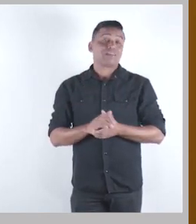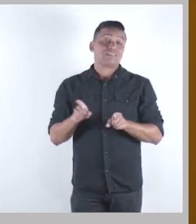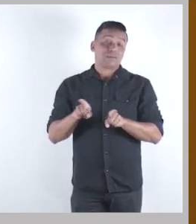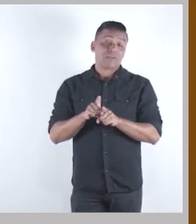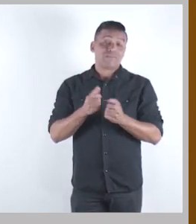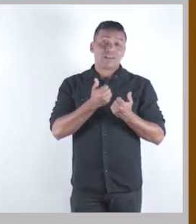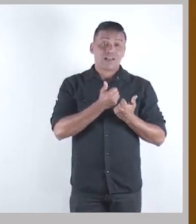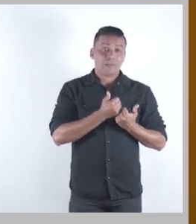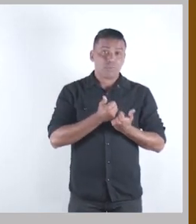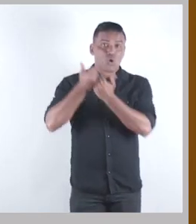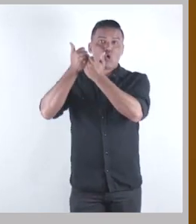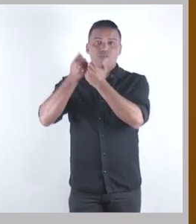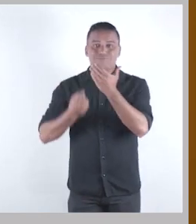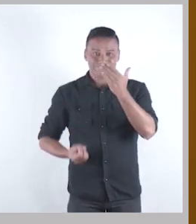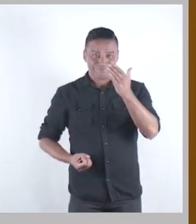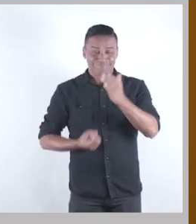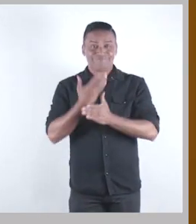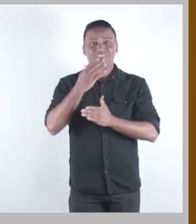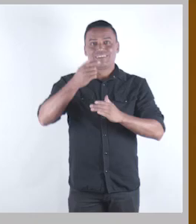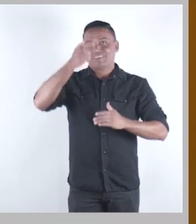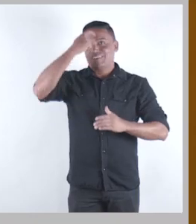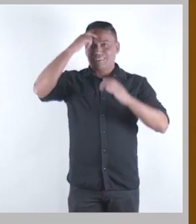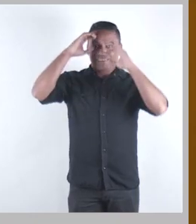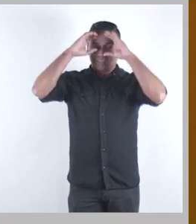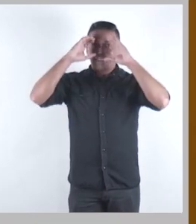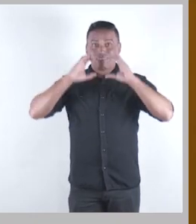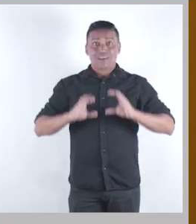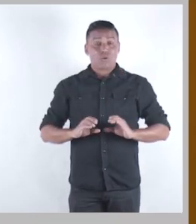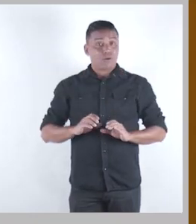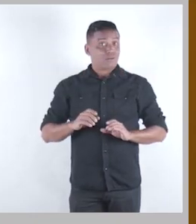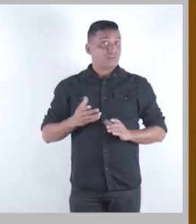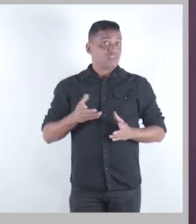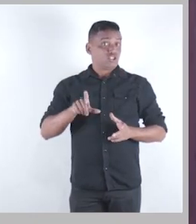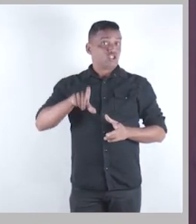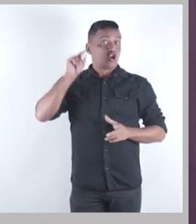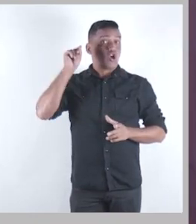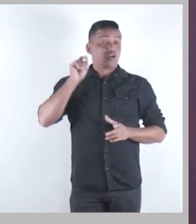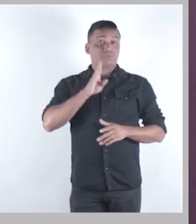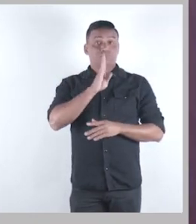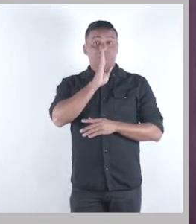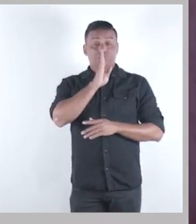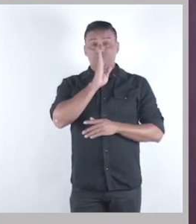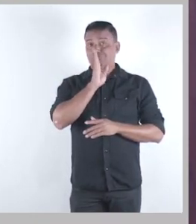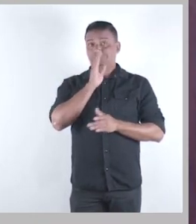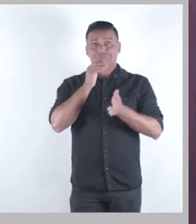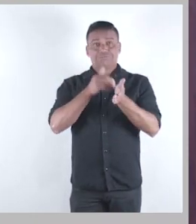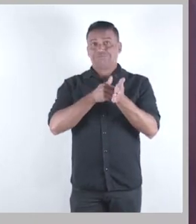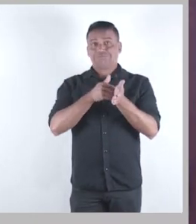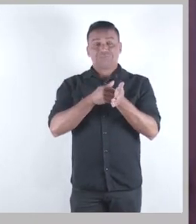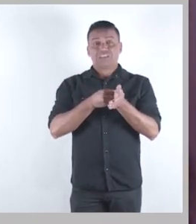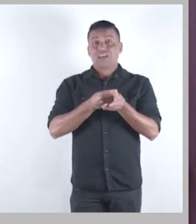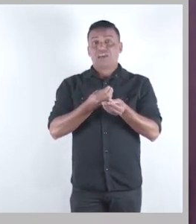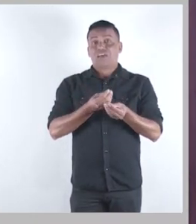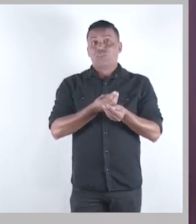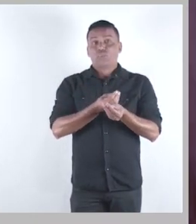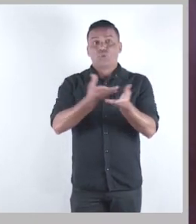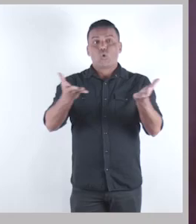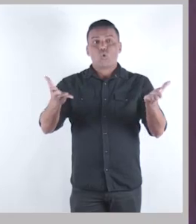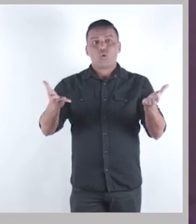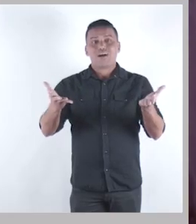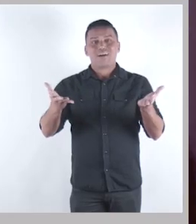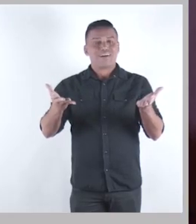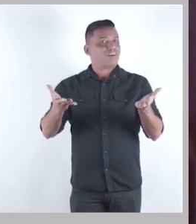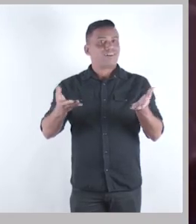apoios, né? Temos cidadãos que preferem se manter no anonimato, que doam um certo valor anualmente para